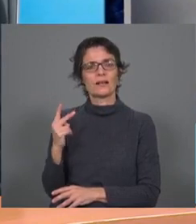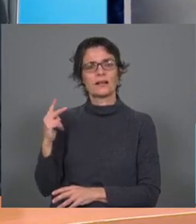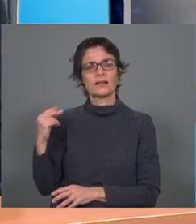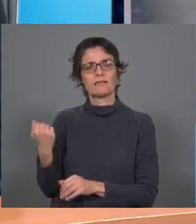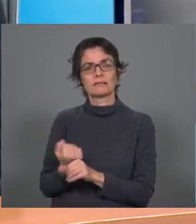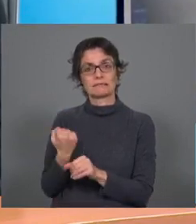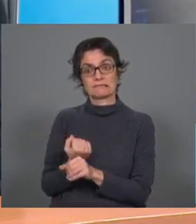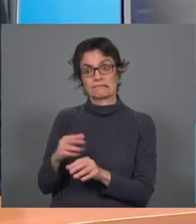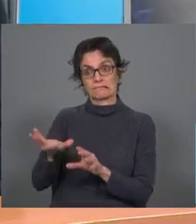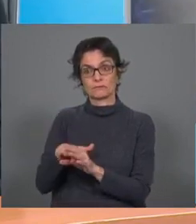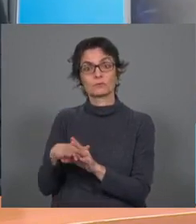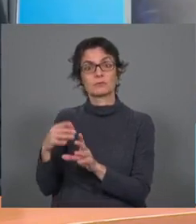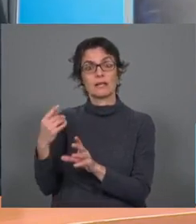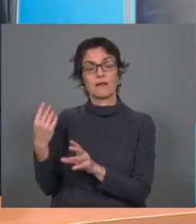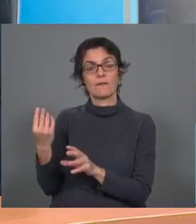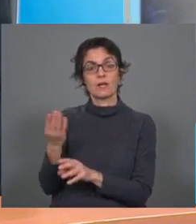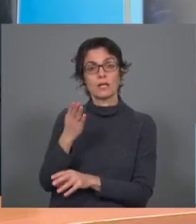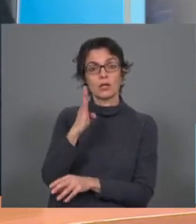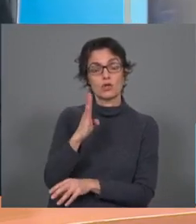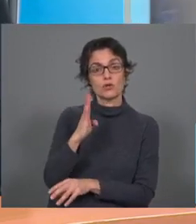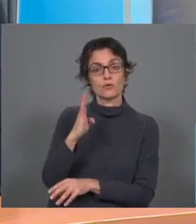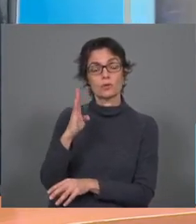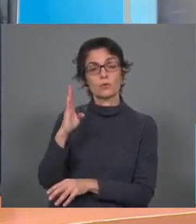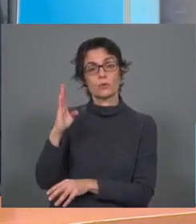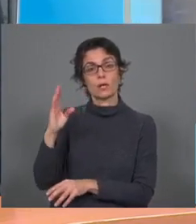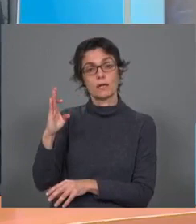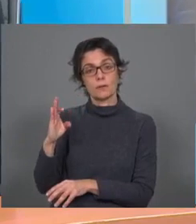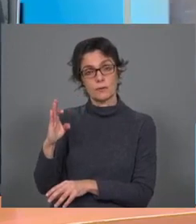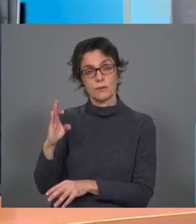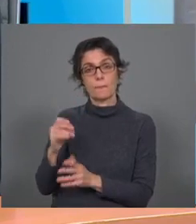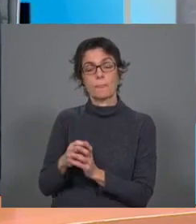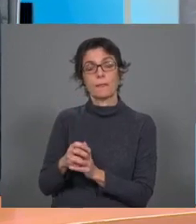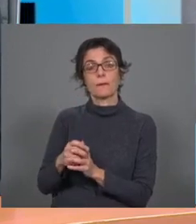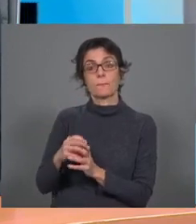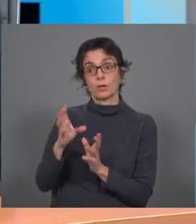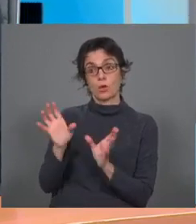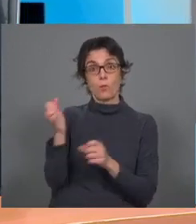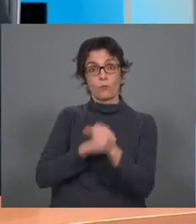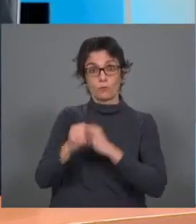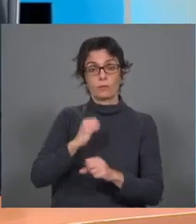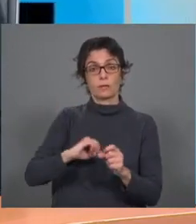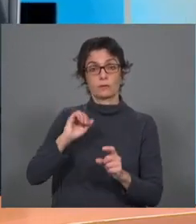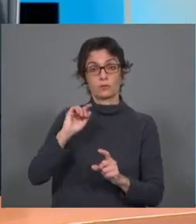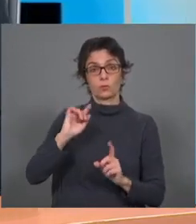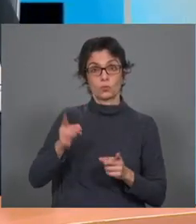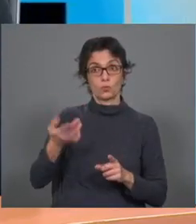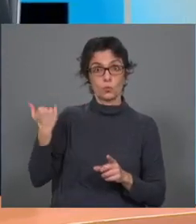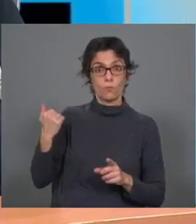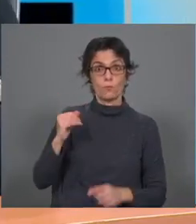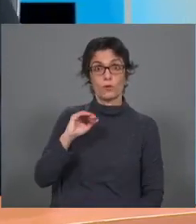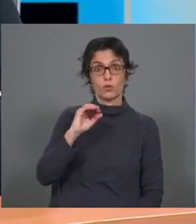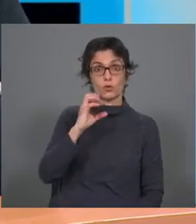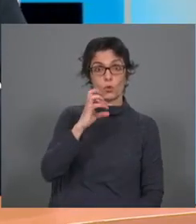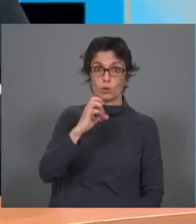se não me engano desde 1989, sendo que a Juventude Hospitaleira começou em 88. E lá está, como diz, conheceram-se